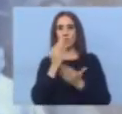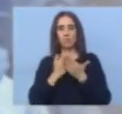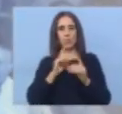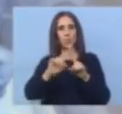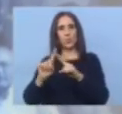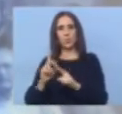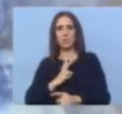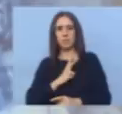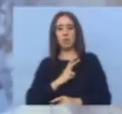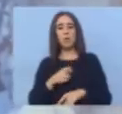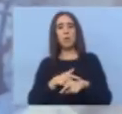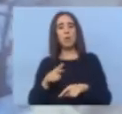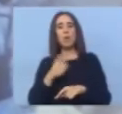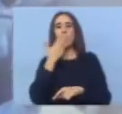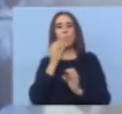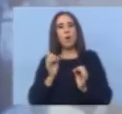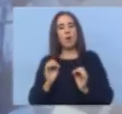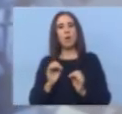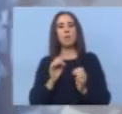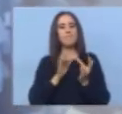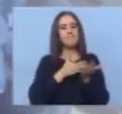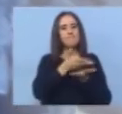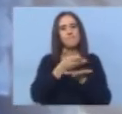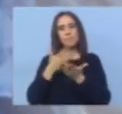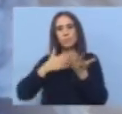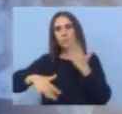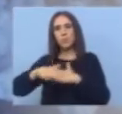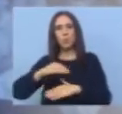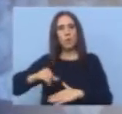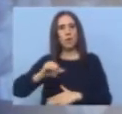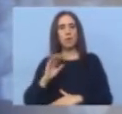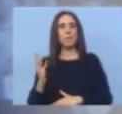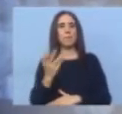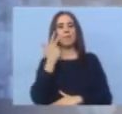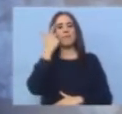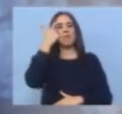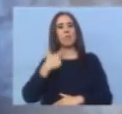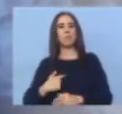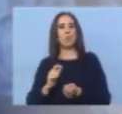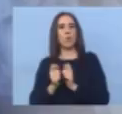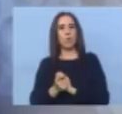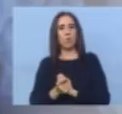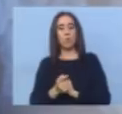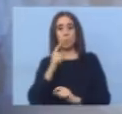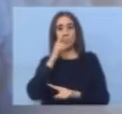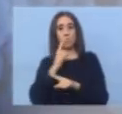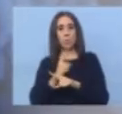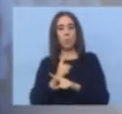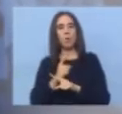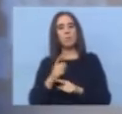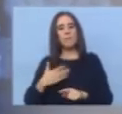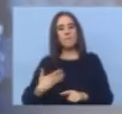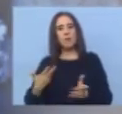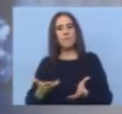letivas, contactam com populações, lugares, ambientes que mudam as suas vidas, ao mesmo tempo que ajudam a transformar